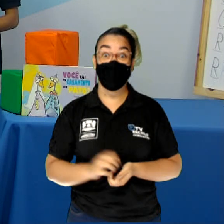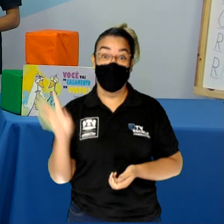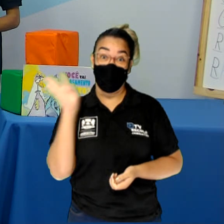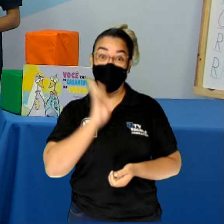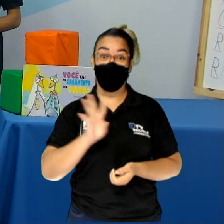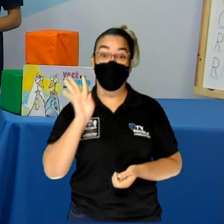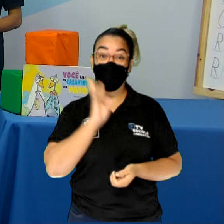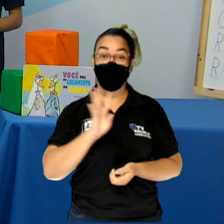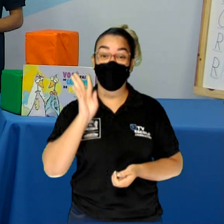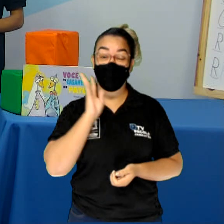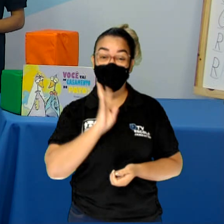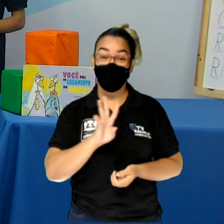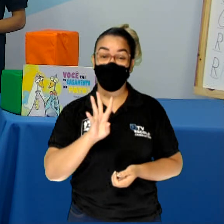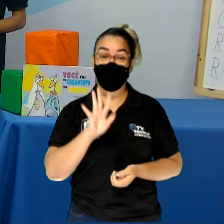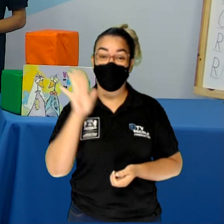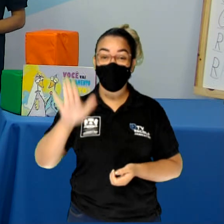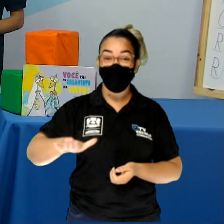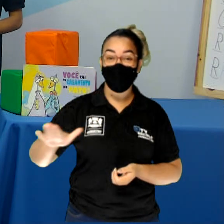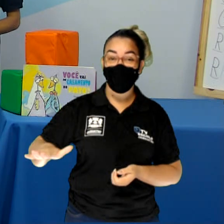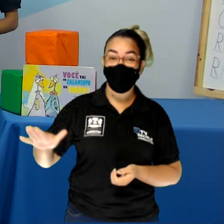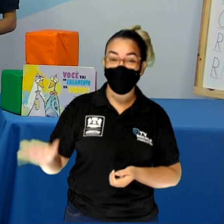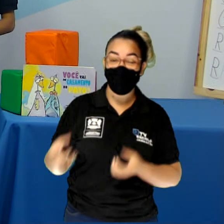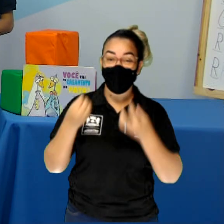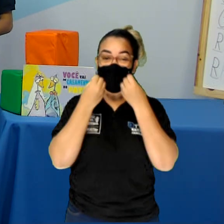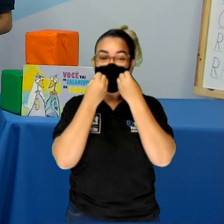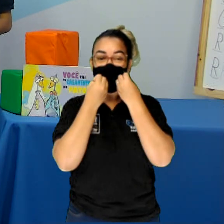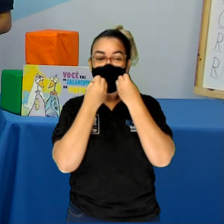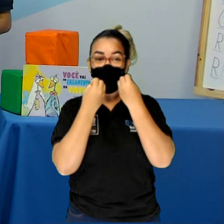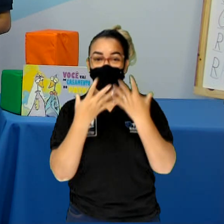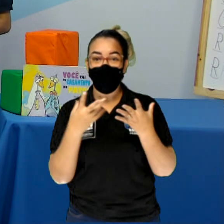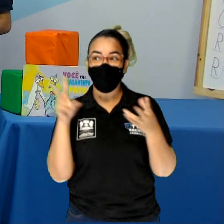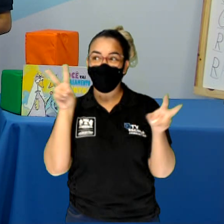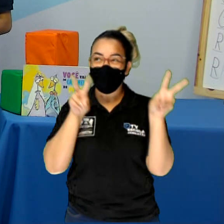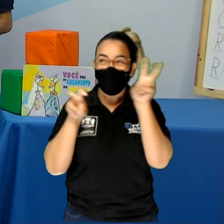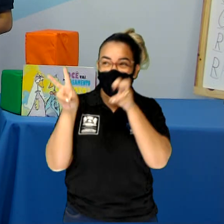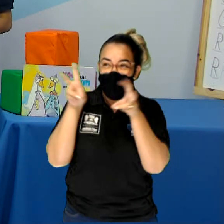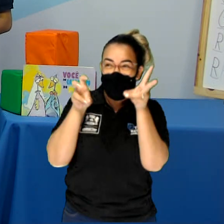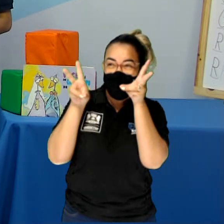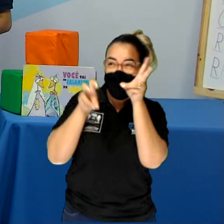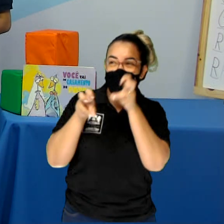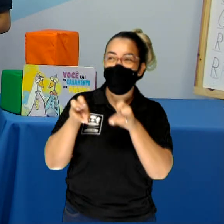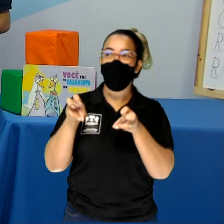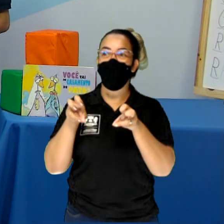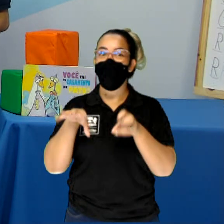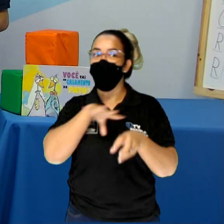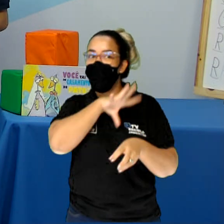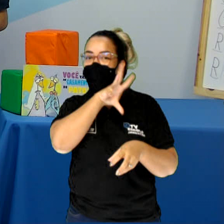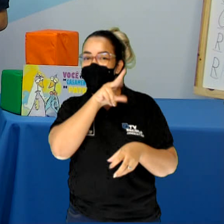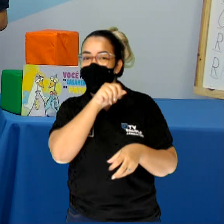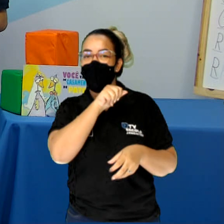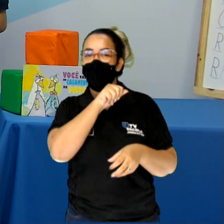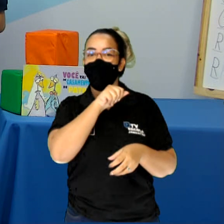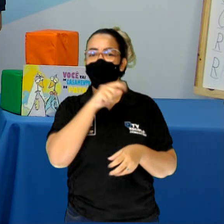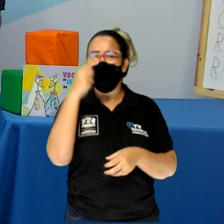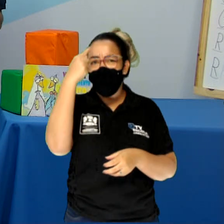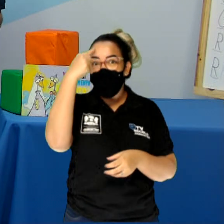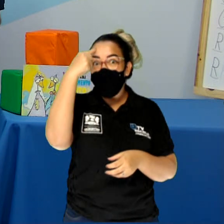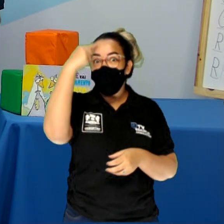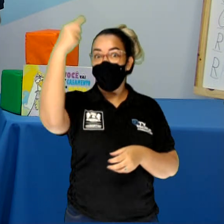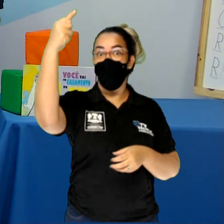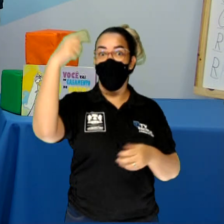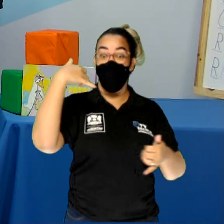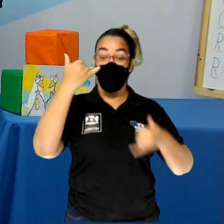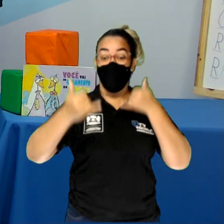Que legal, crianças! Foi muito bom escutar o som que os animais fazem, não foi? E que tal